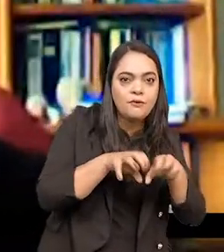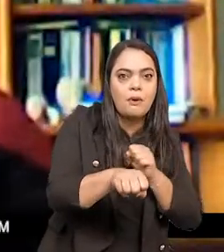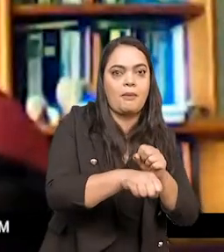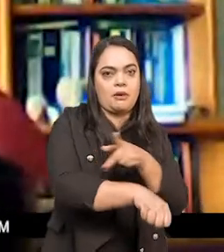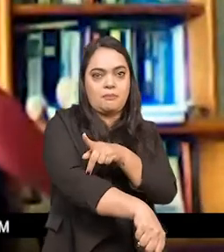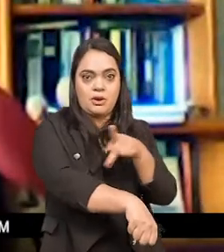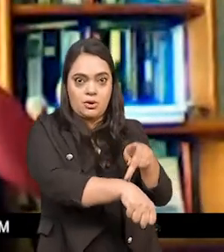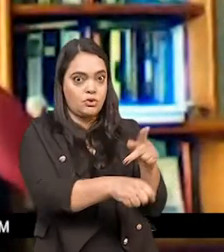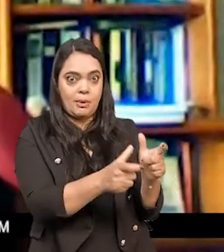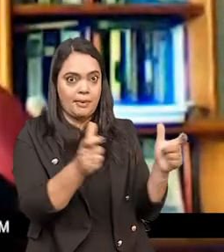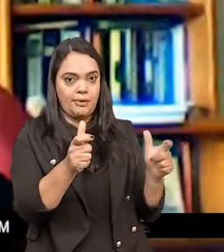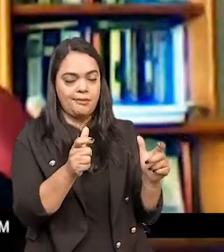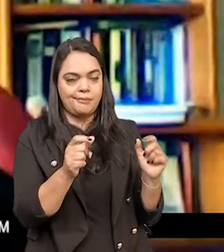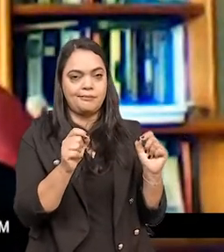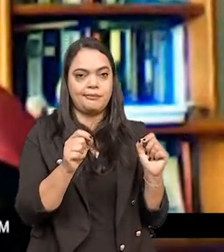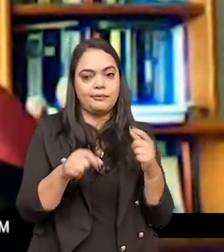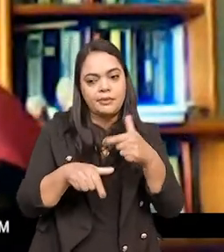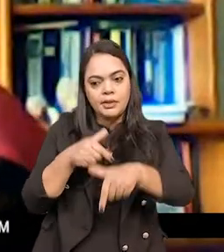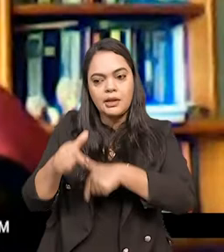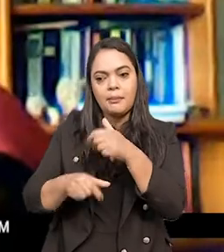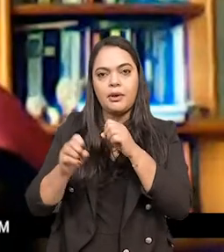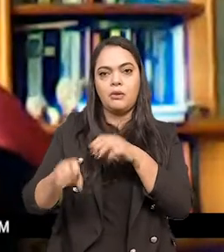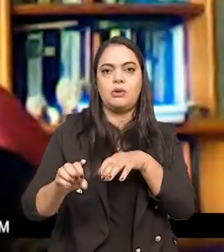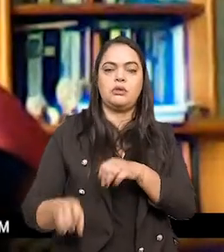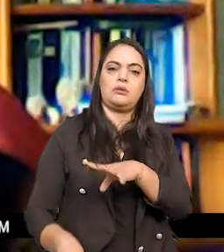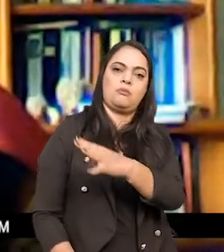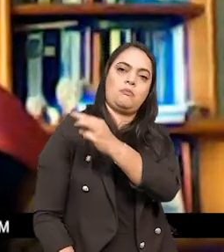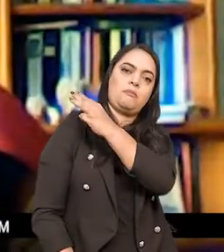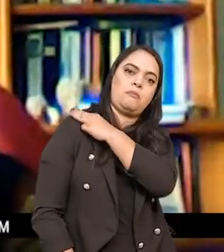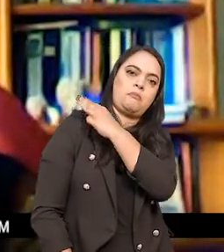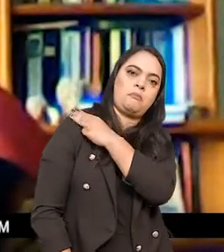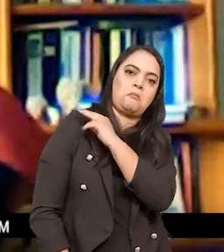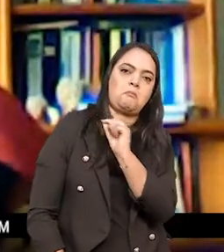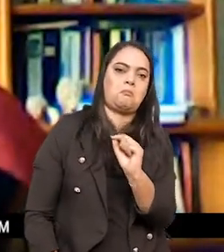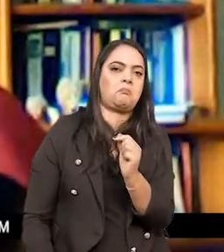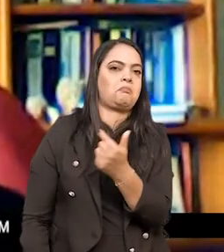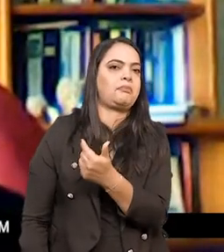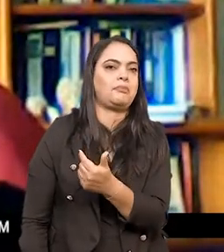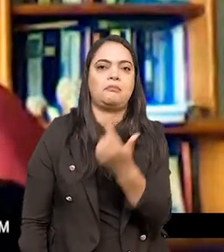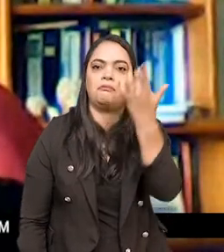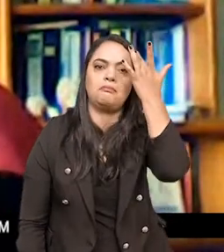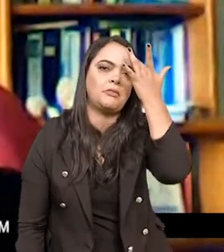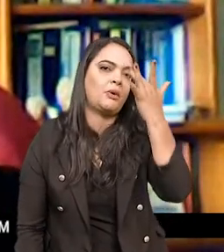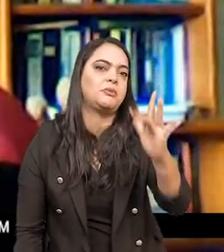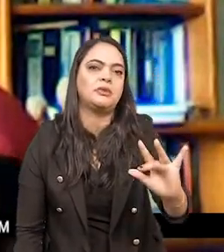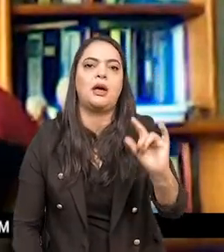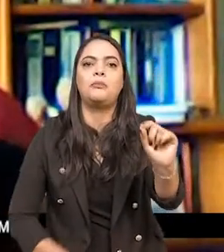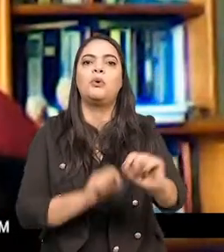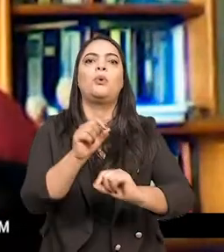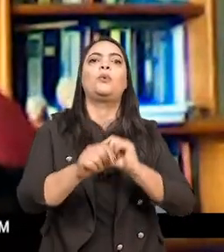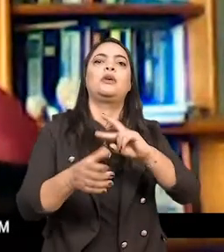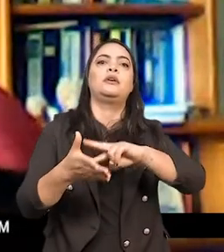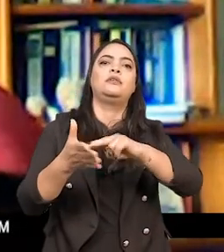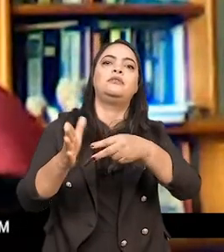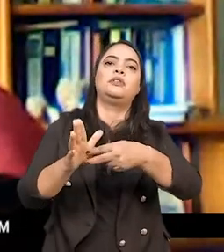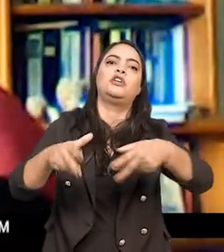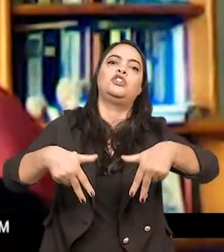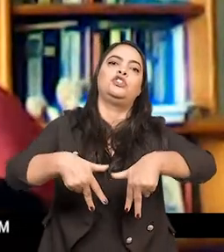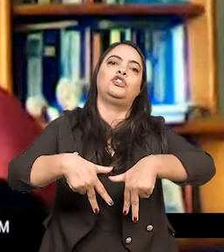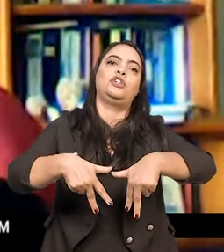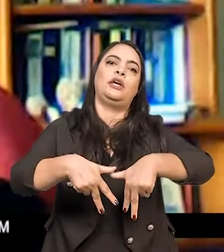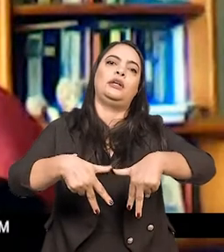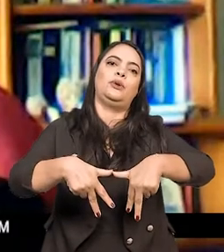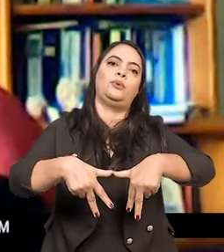que vão trabalhar no ensino médio, não tem nem ideia do que é gênero.